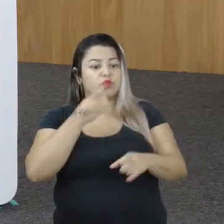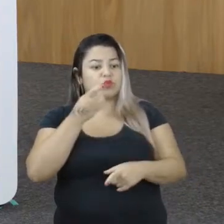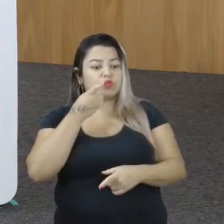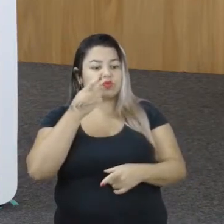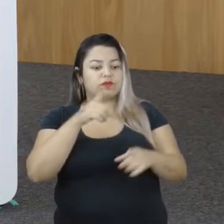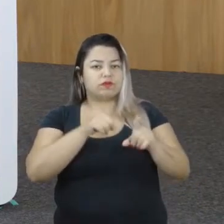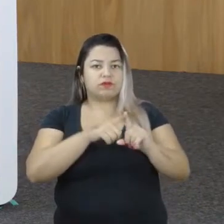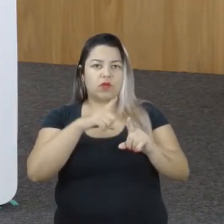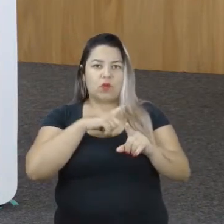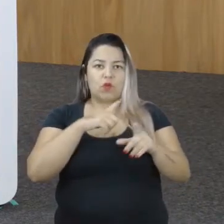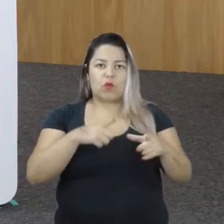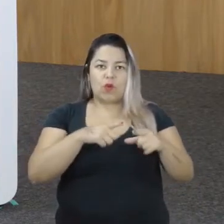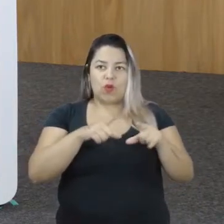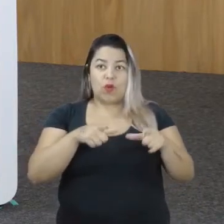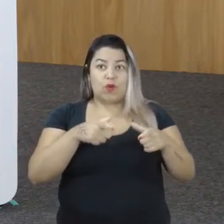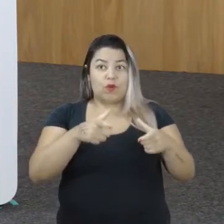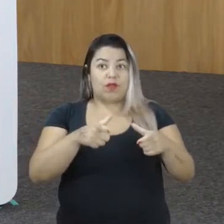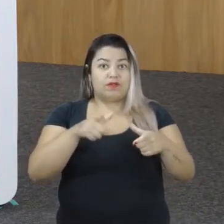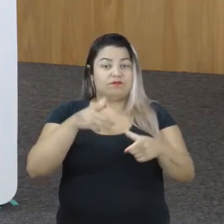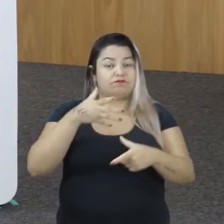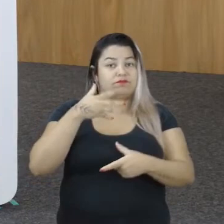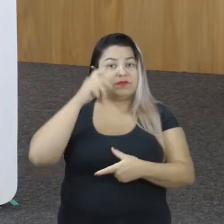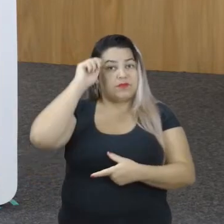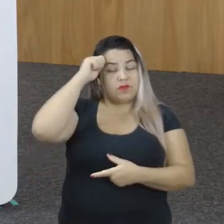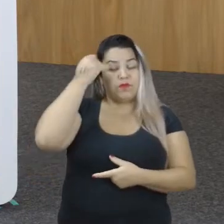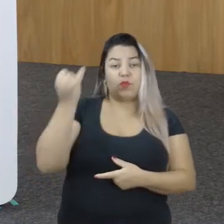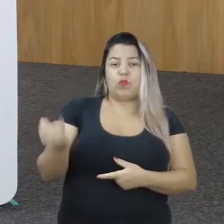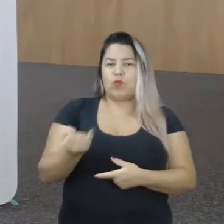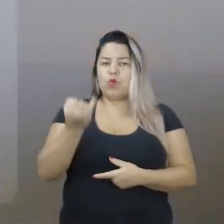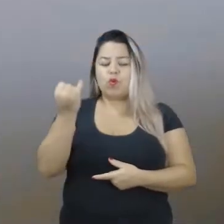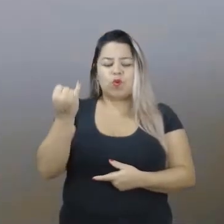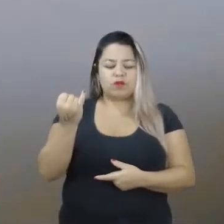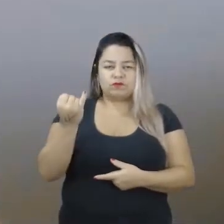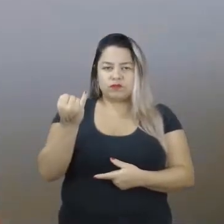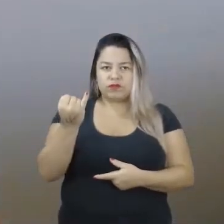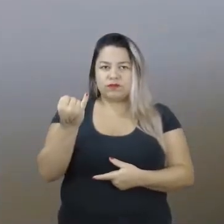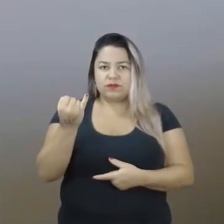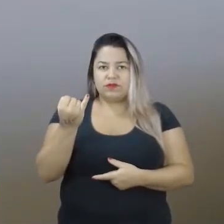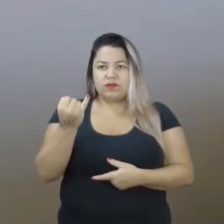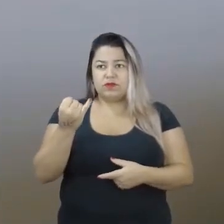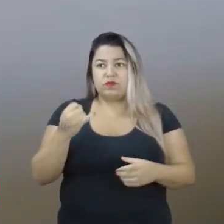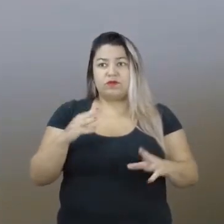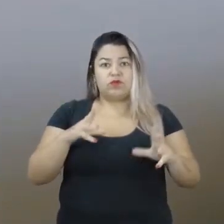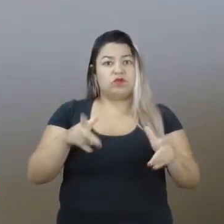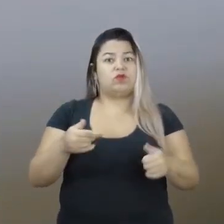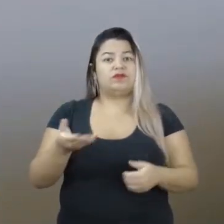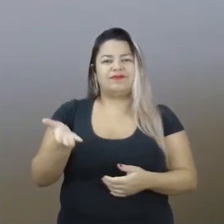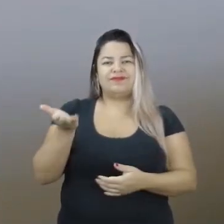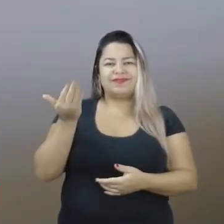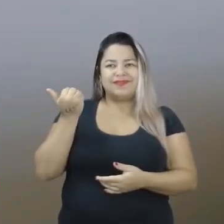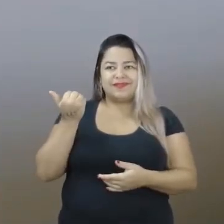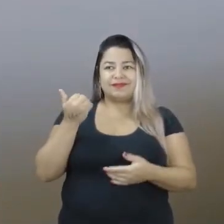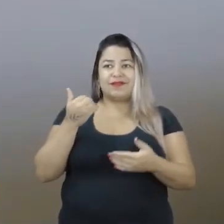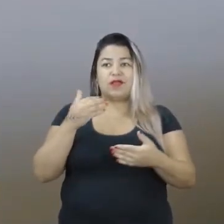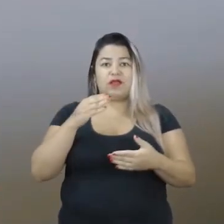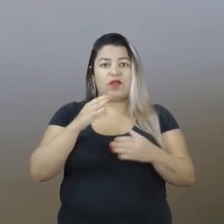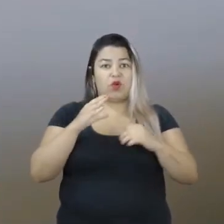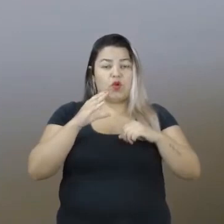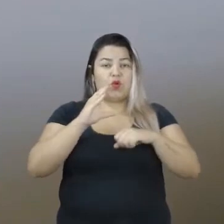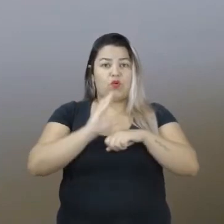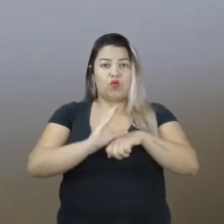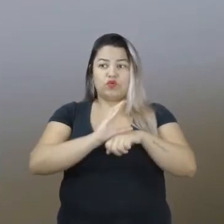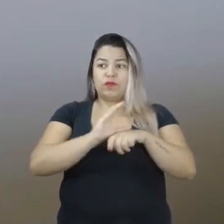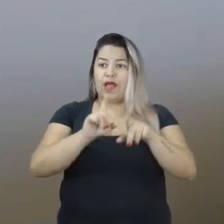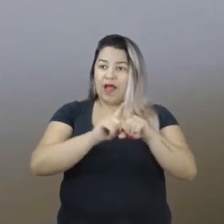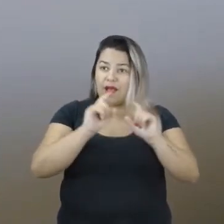negra. Isso é muito, muito importante. E aí, como eu estou aqui desde a Constituinte, né? A